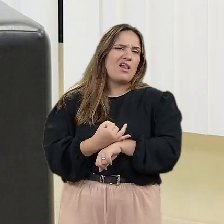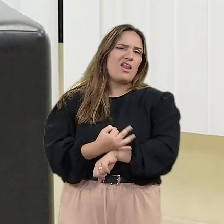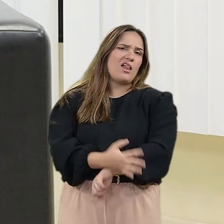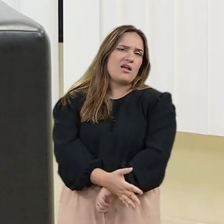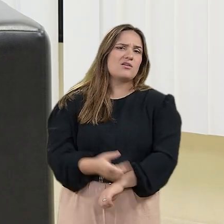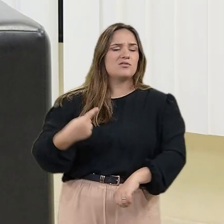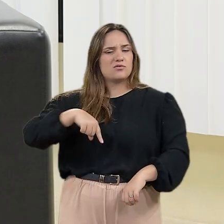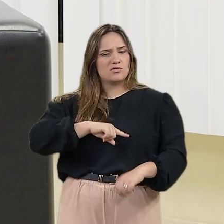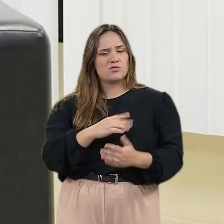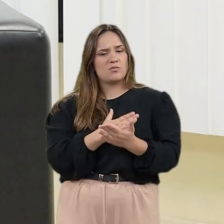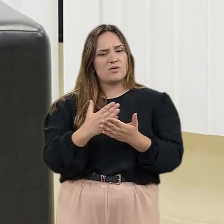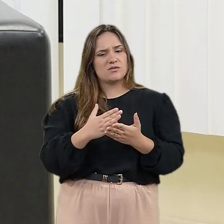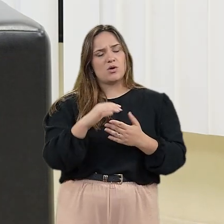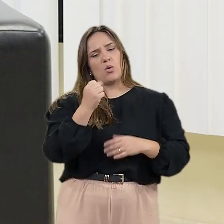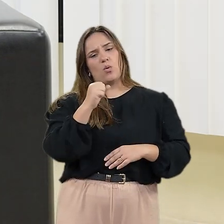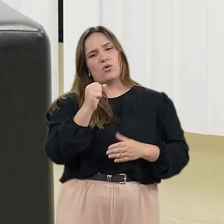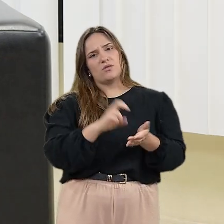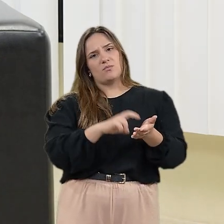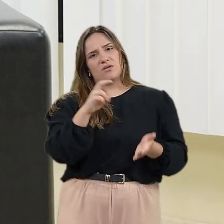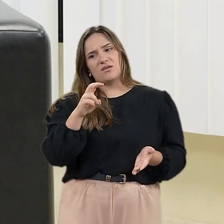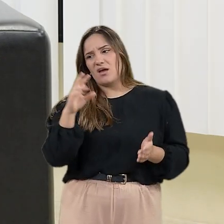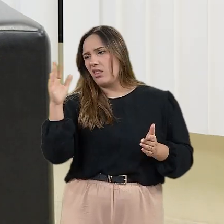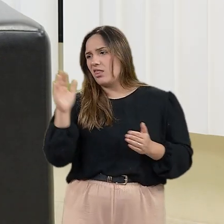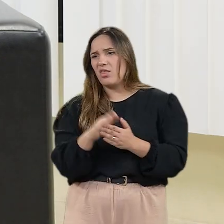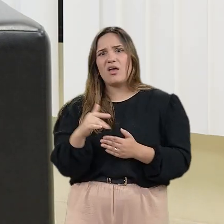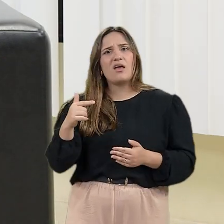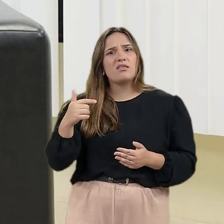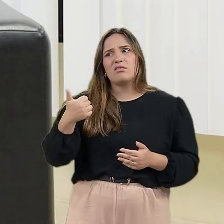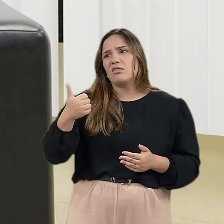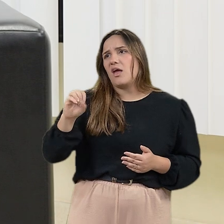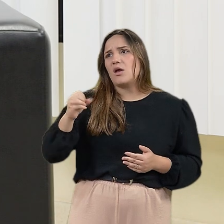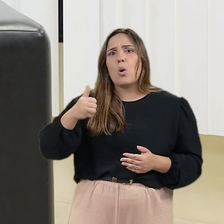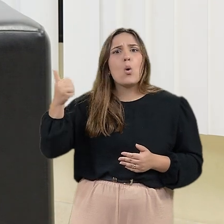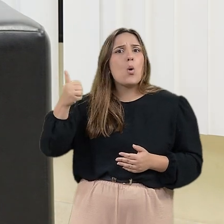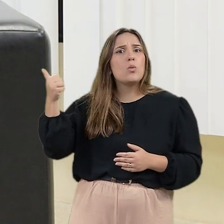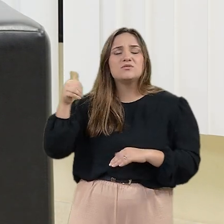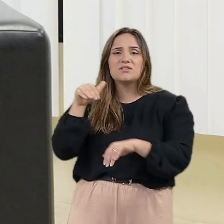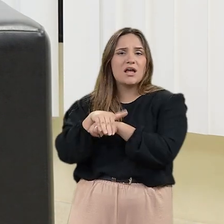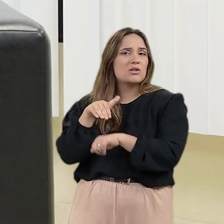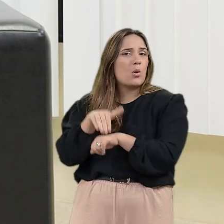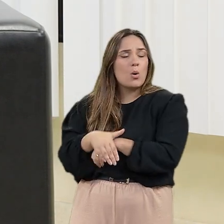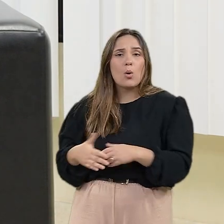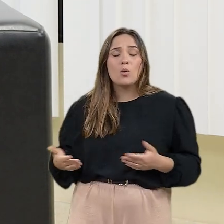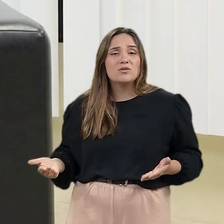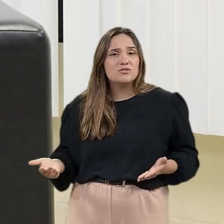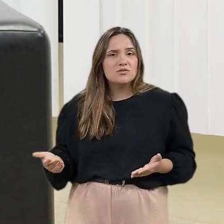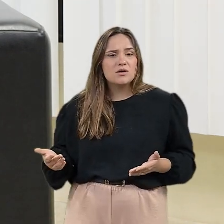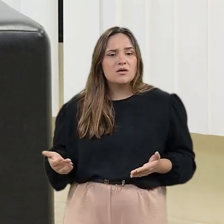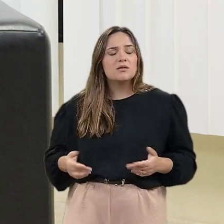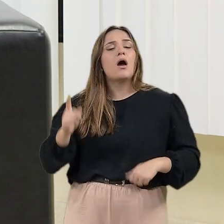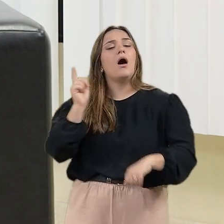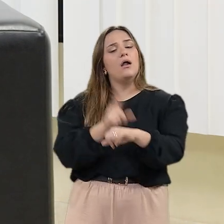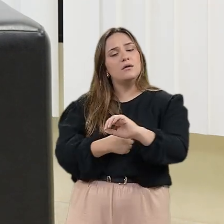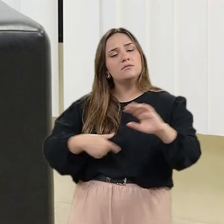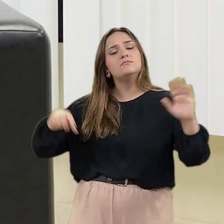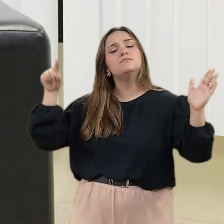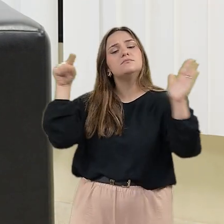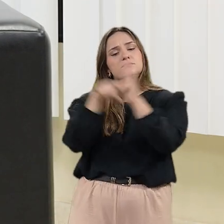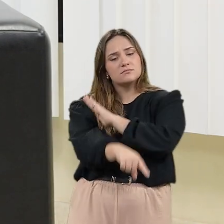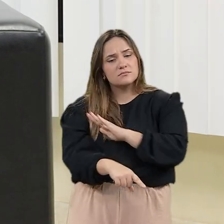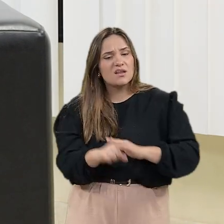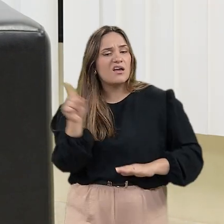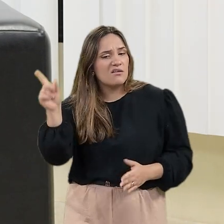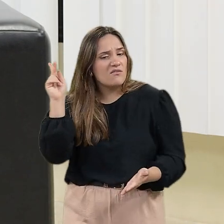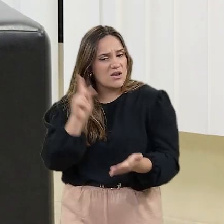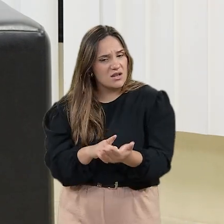A gente começa às 8 horas da manhã e fica até 20 horas, 22 horas, 23 horas. E quando se perguntava a